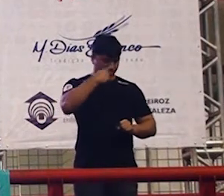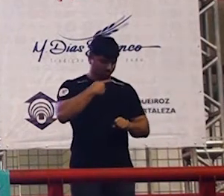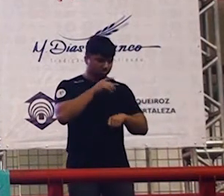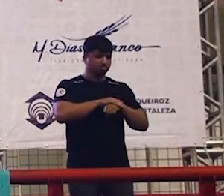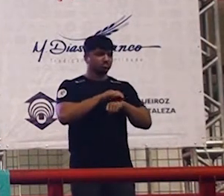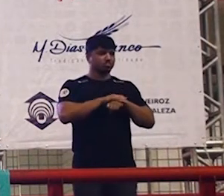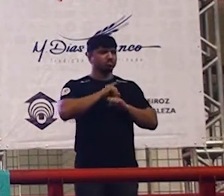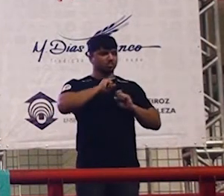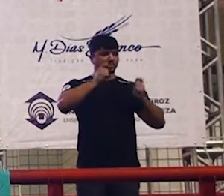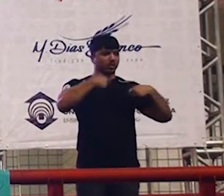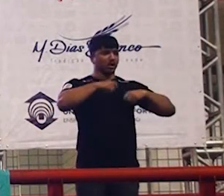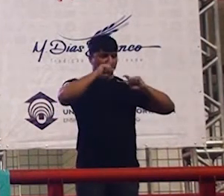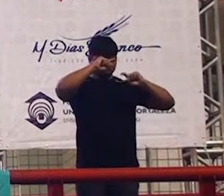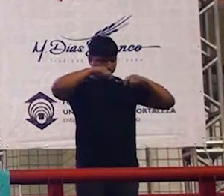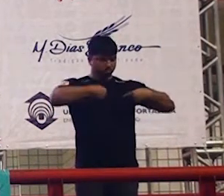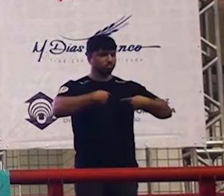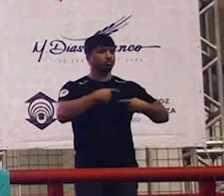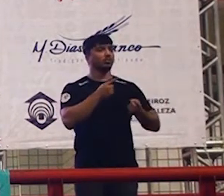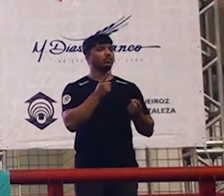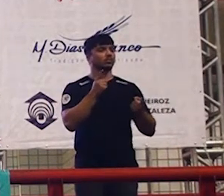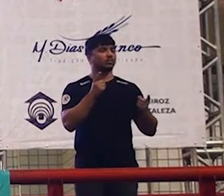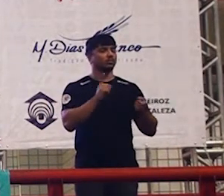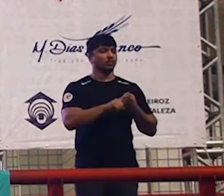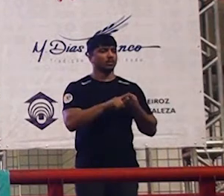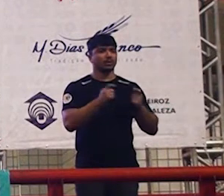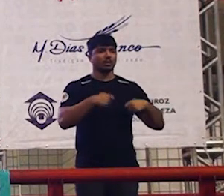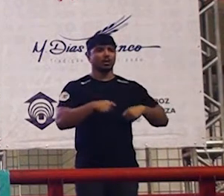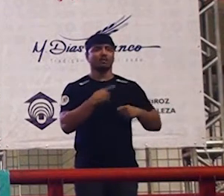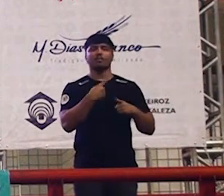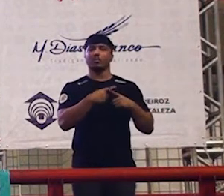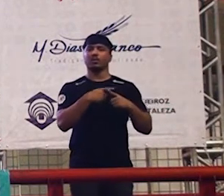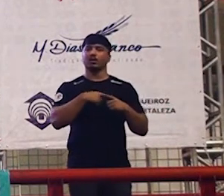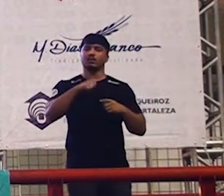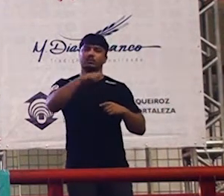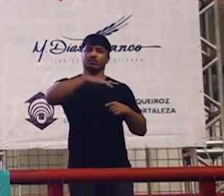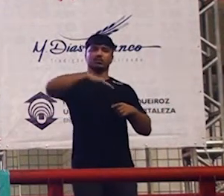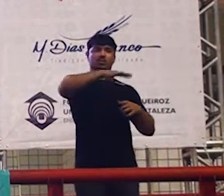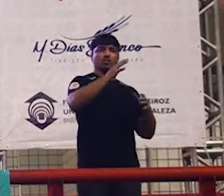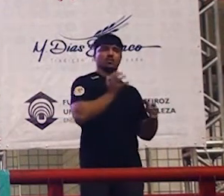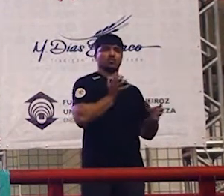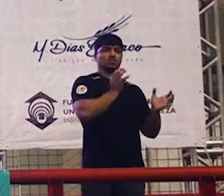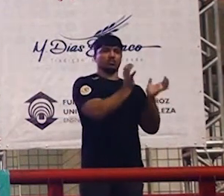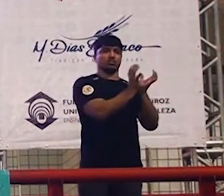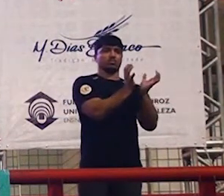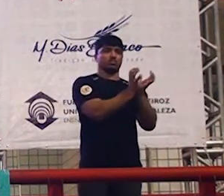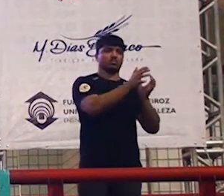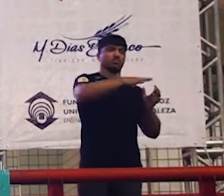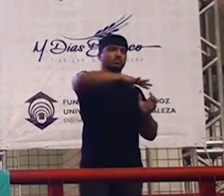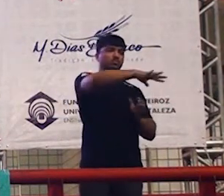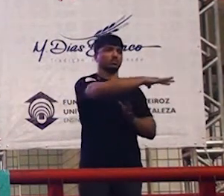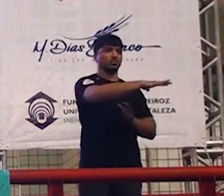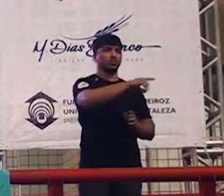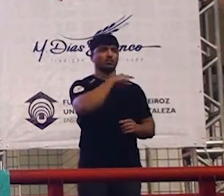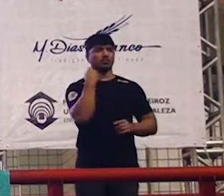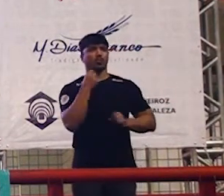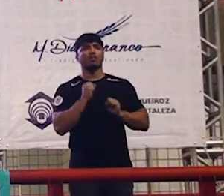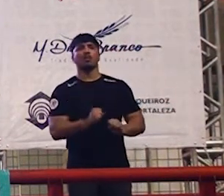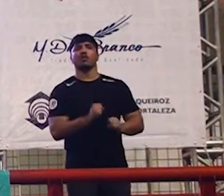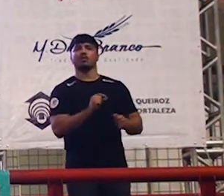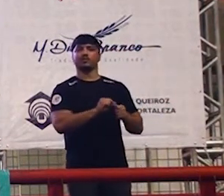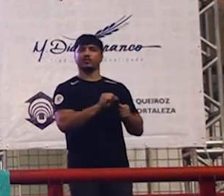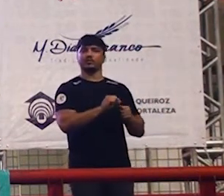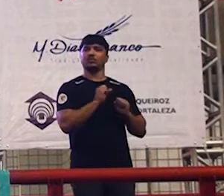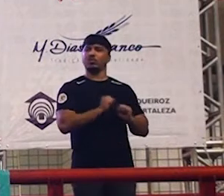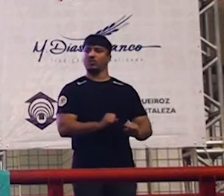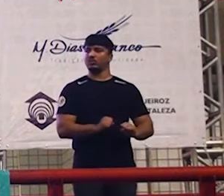livro, porque ao criticar a si mesmo, ele está criticando a burguesia da época. Morto, ele pode fazer